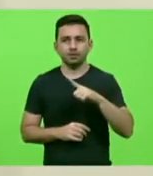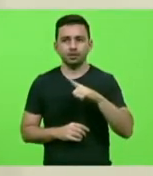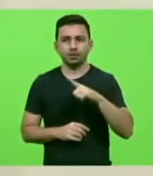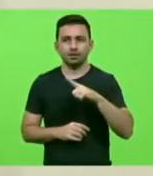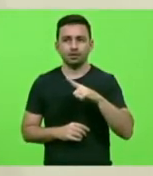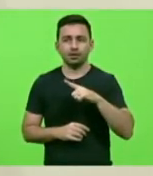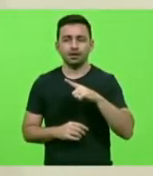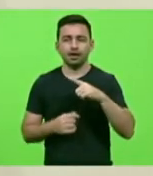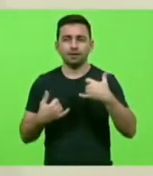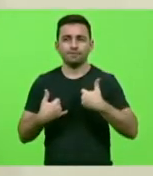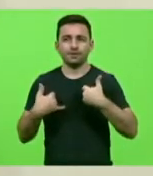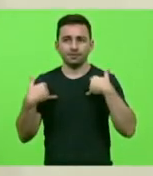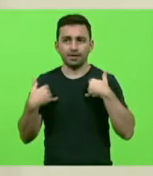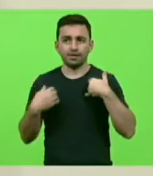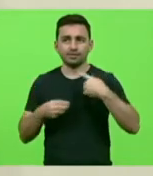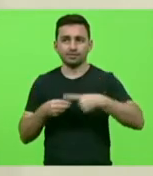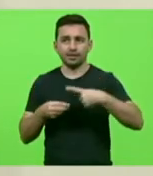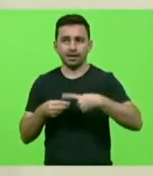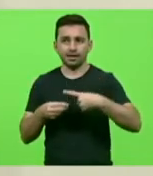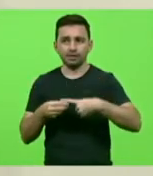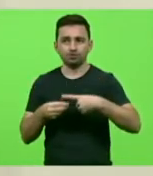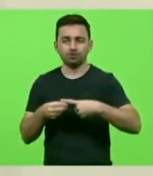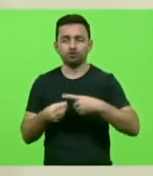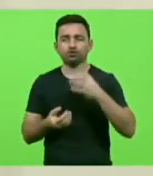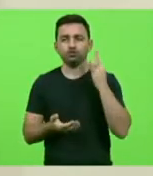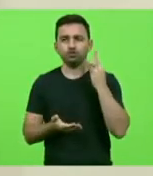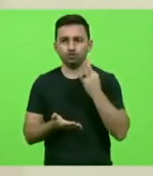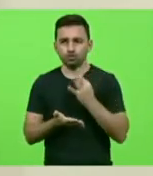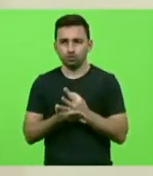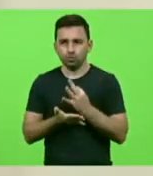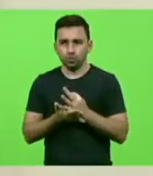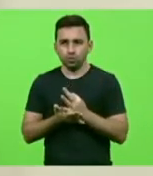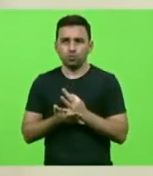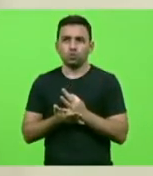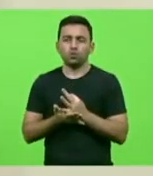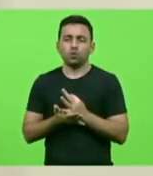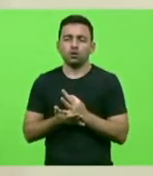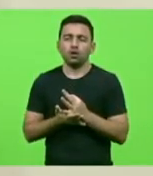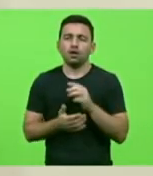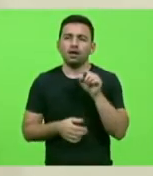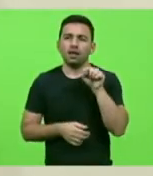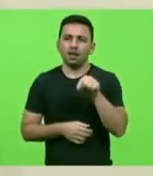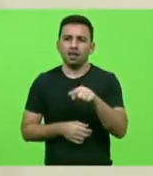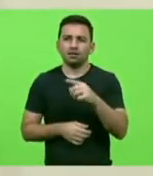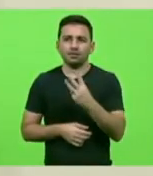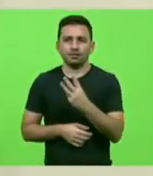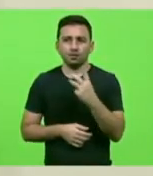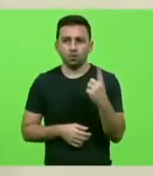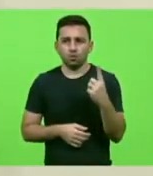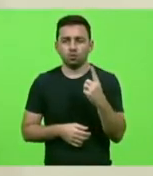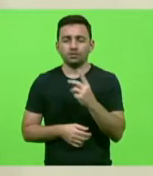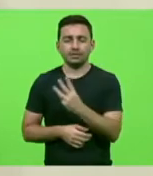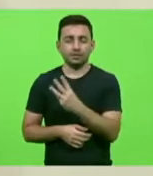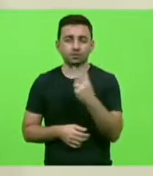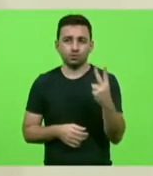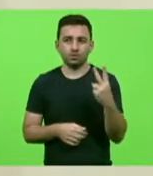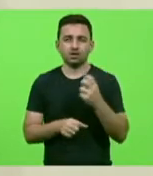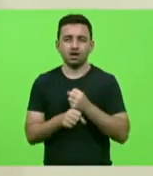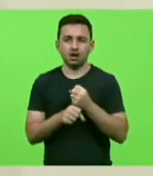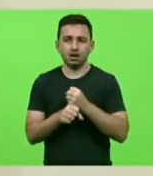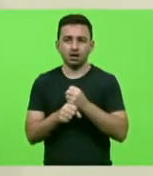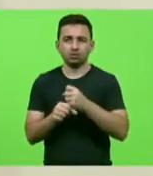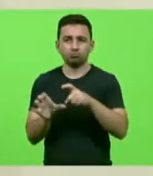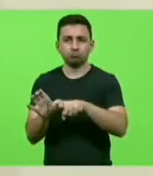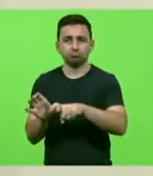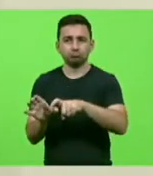do município de Timbó Grande, completa 32 anos de emancipação